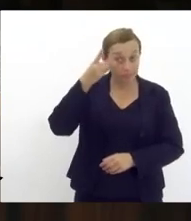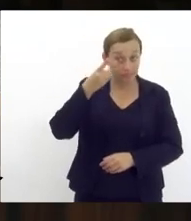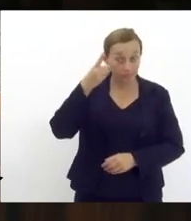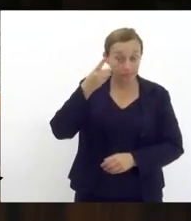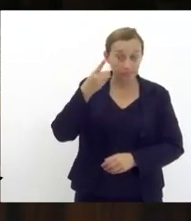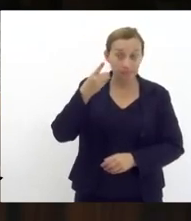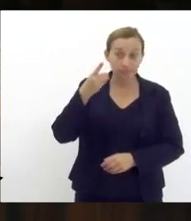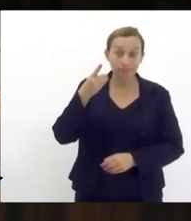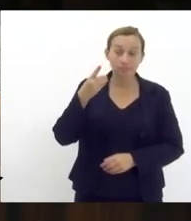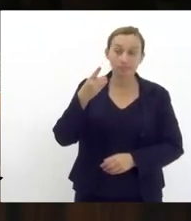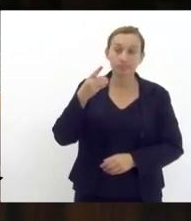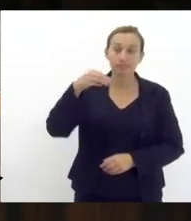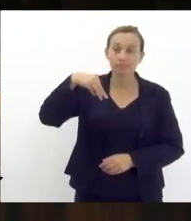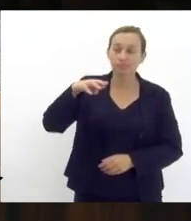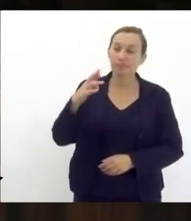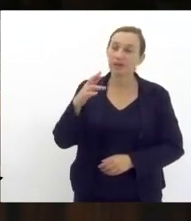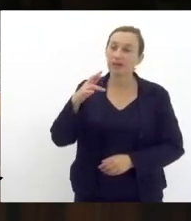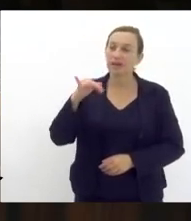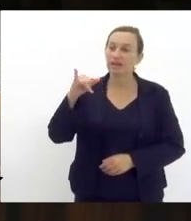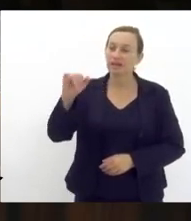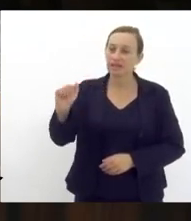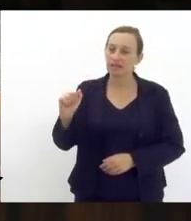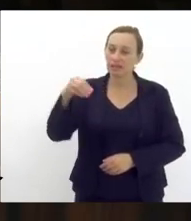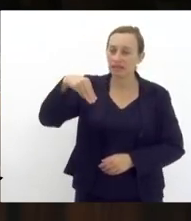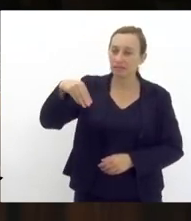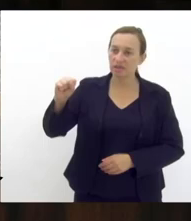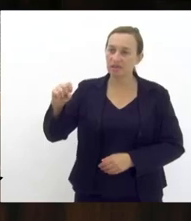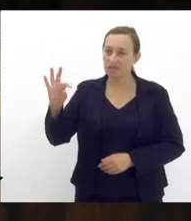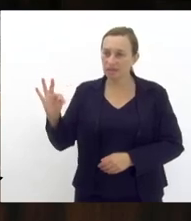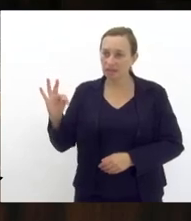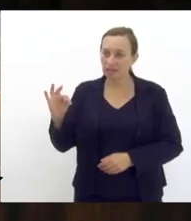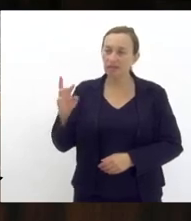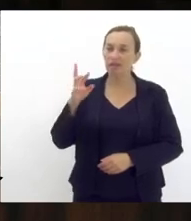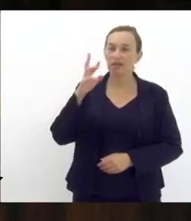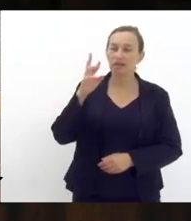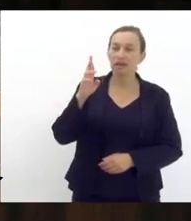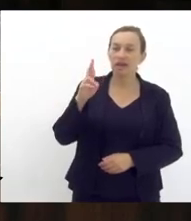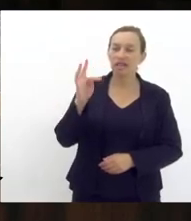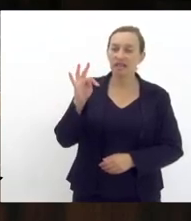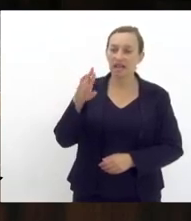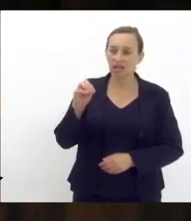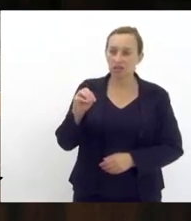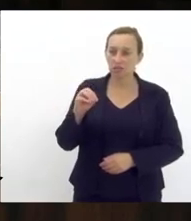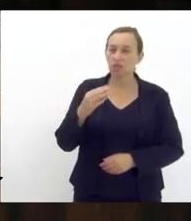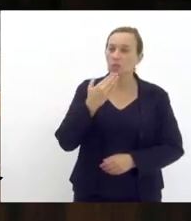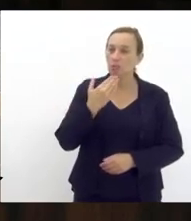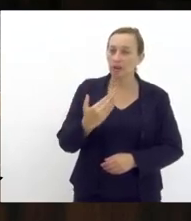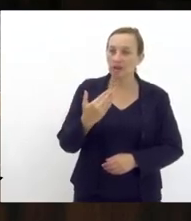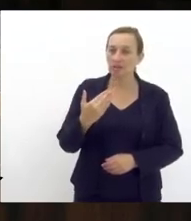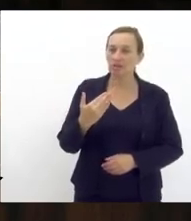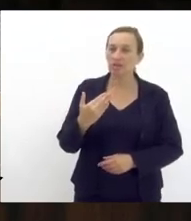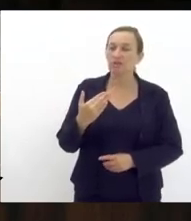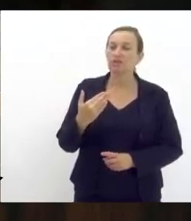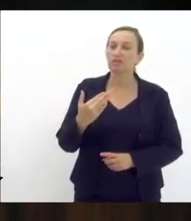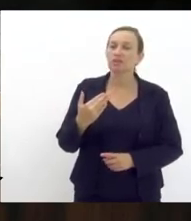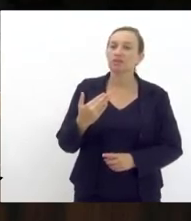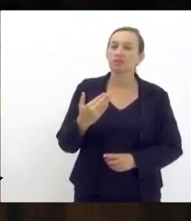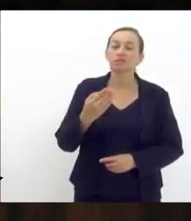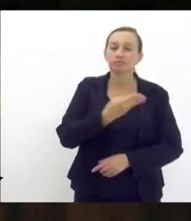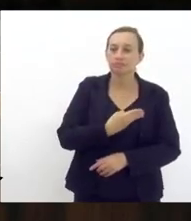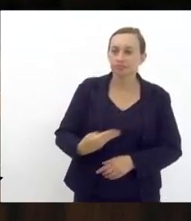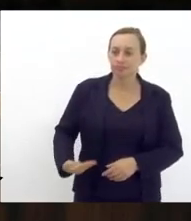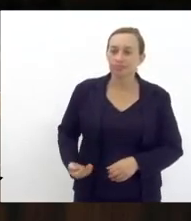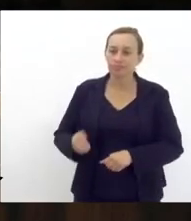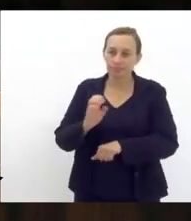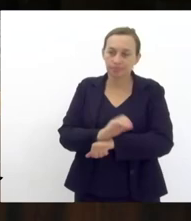deputados Marina do MST e Renato Machado se solicita ao